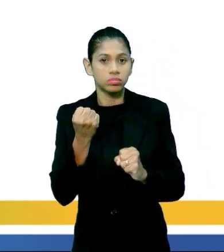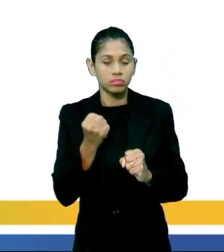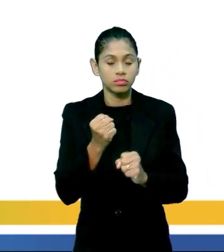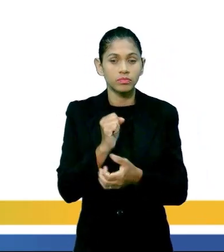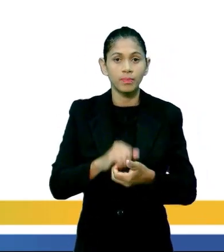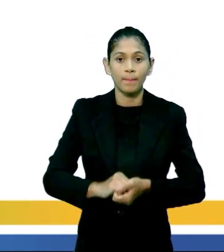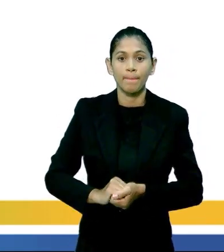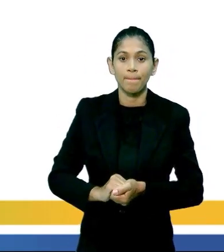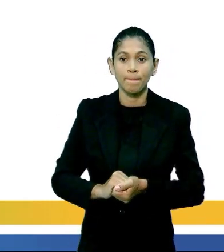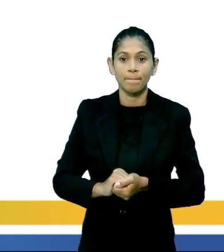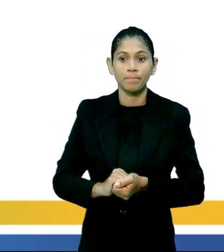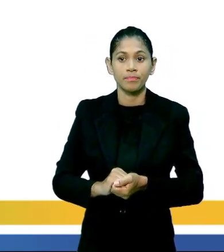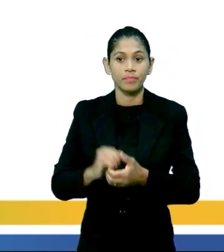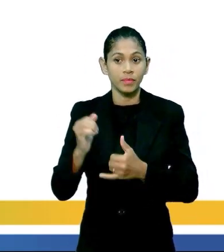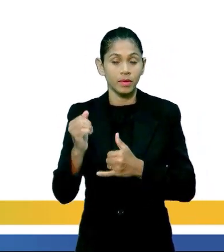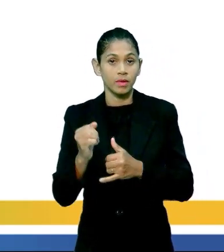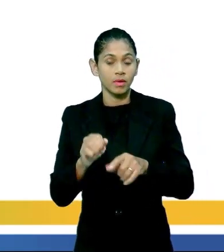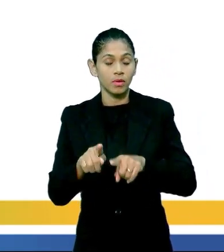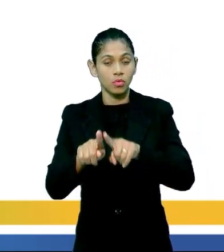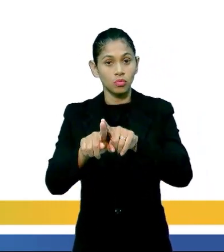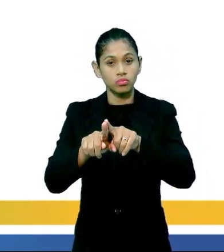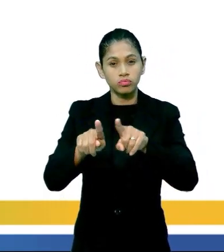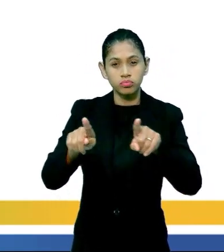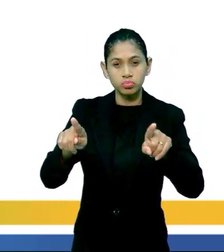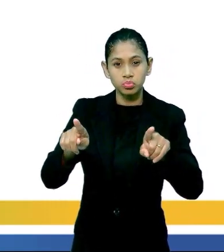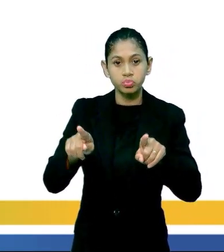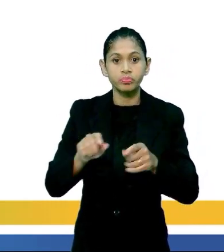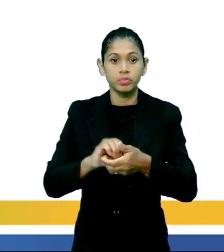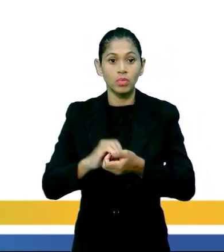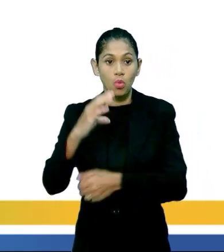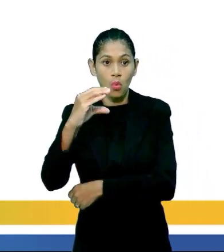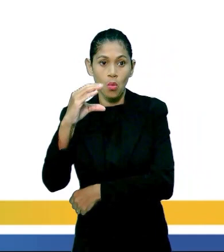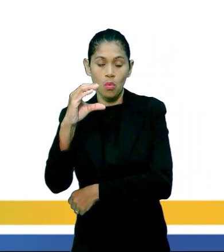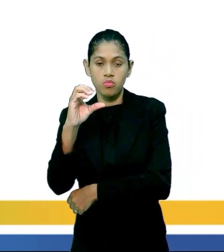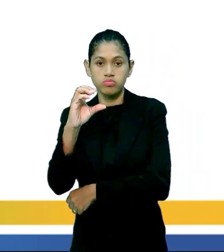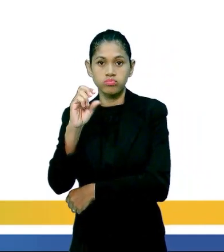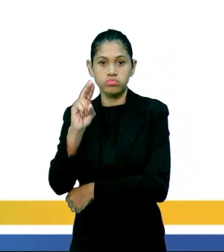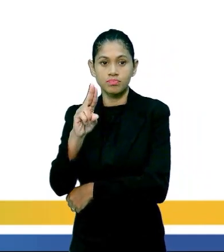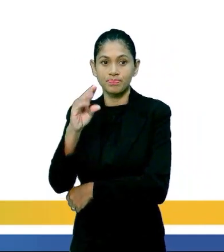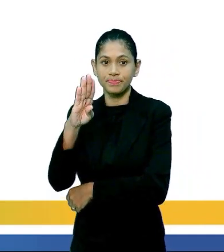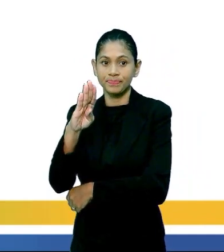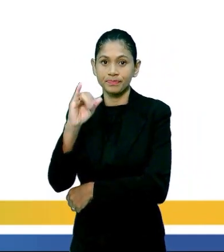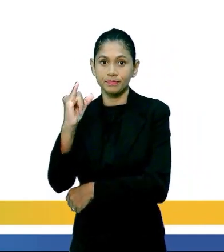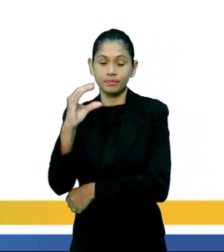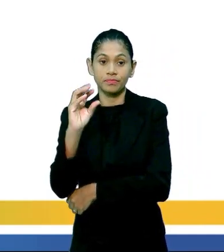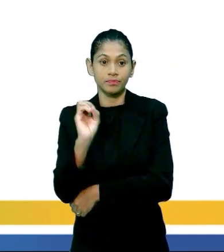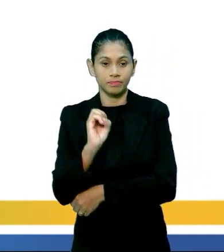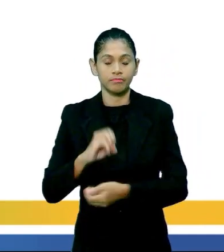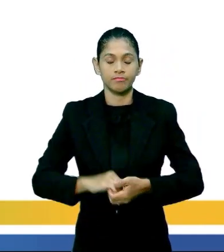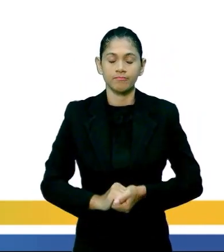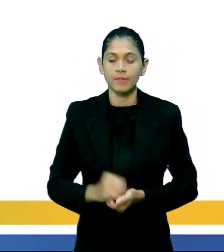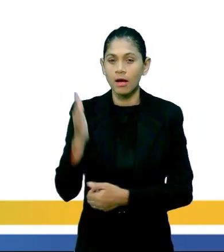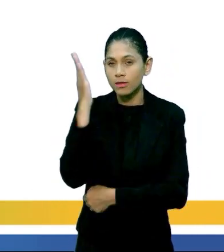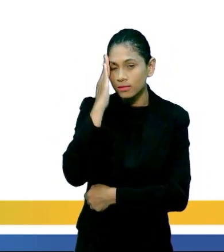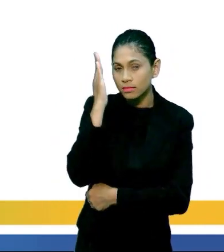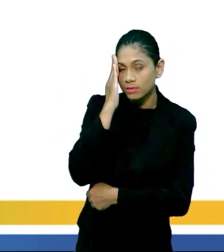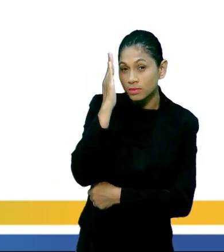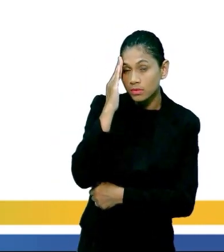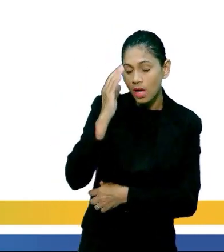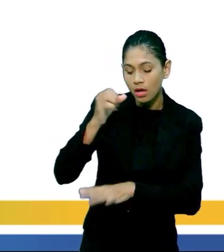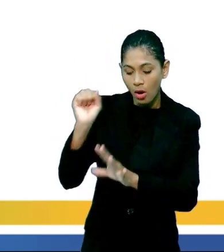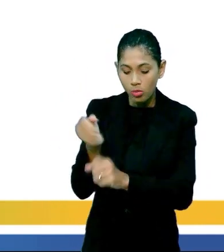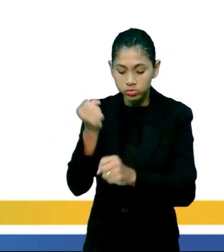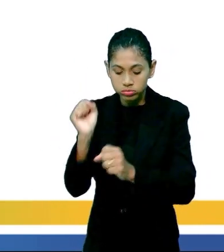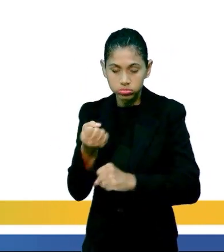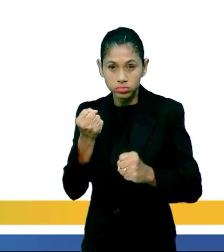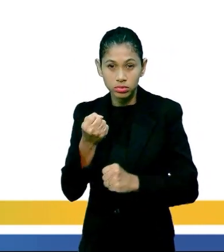de um recinto em formato cúbico. Sabe-se que esse profissional gasta 30 minutos para limpar uma das